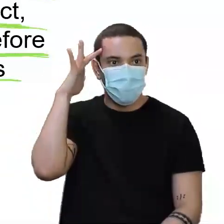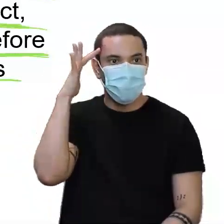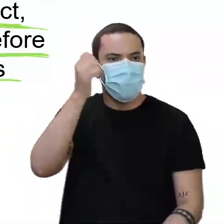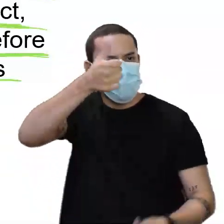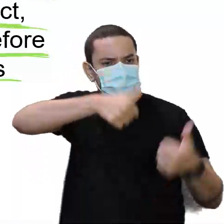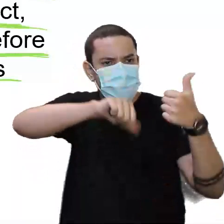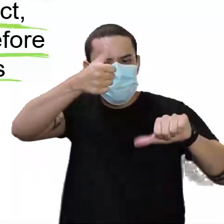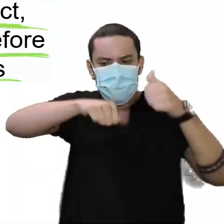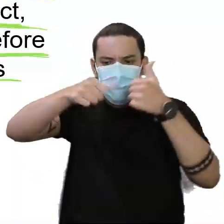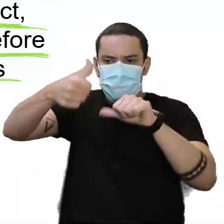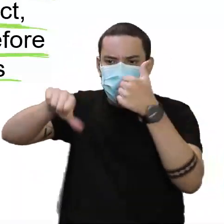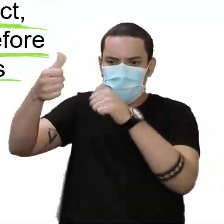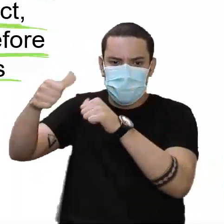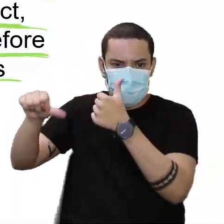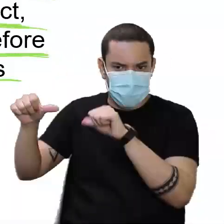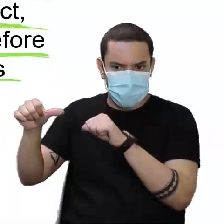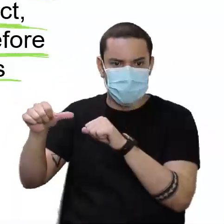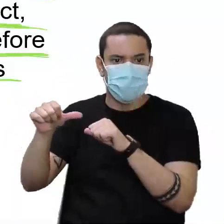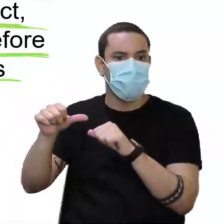enfim,